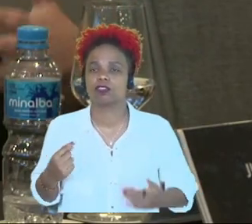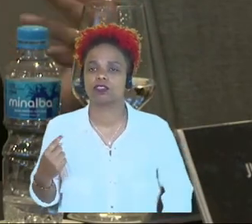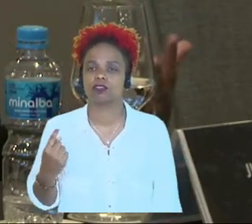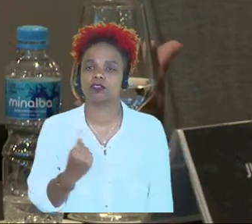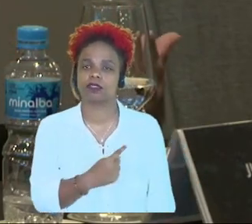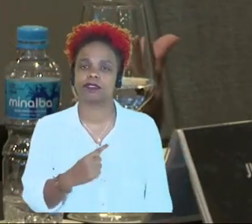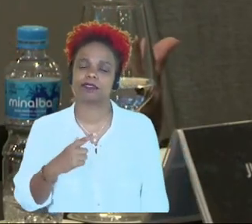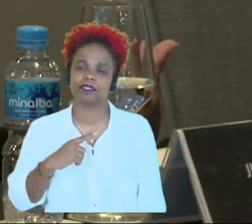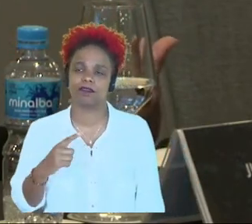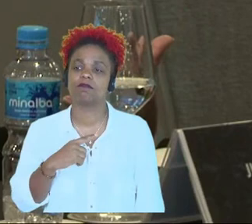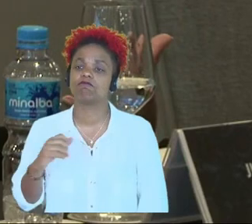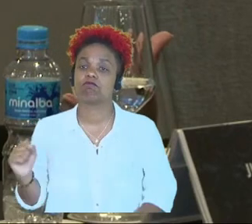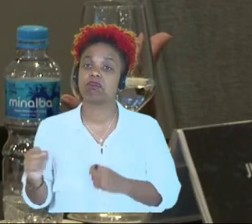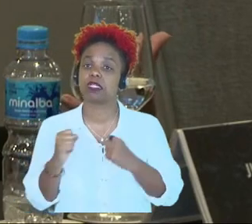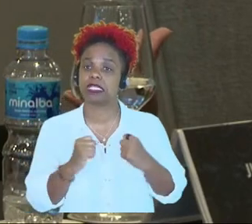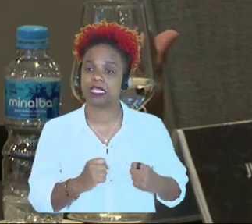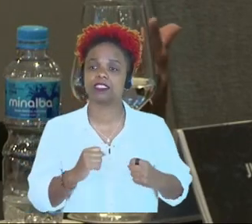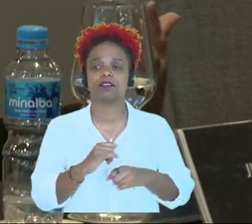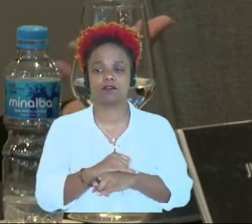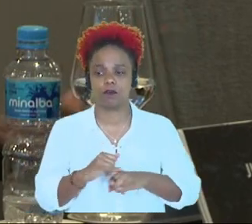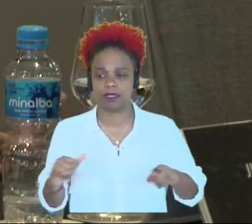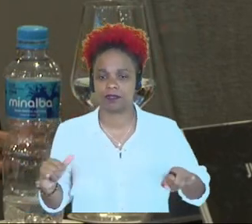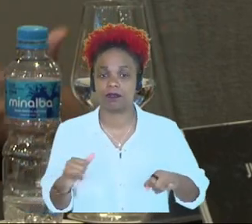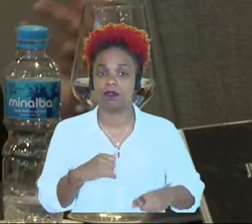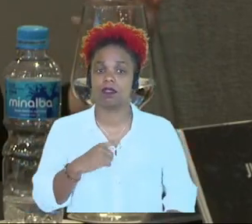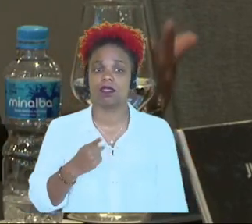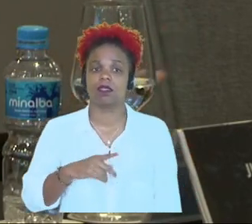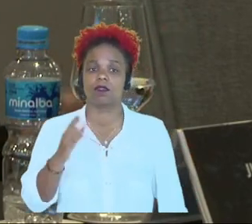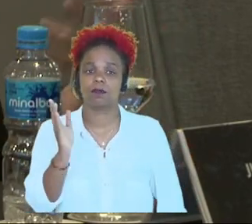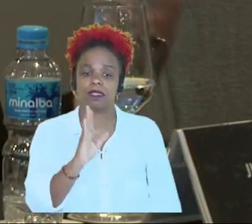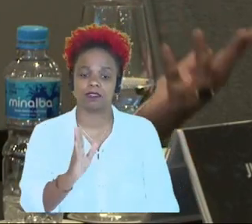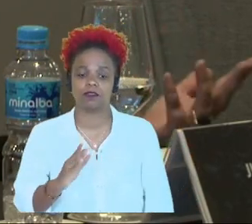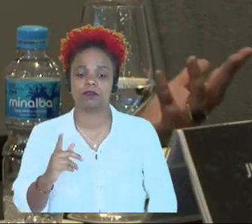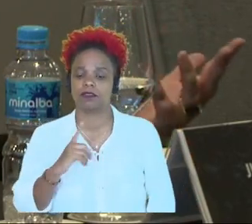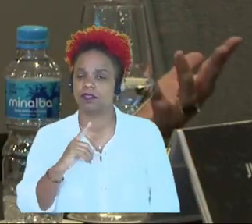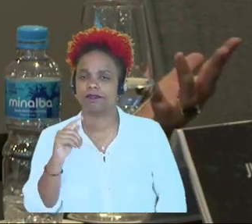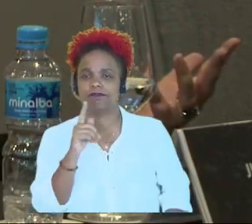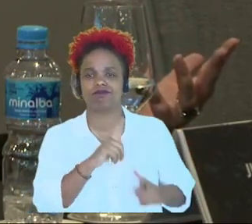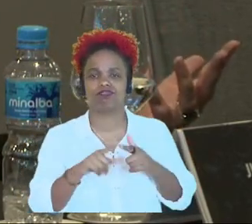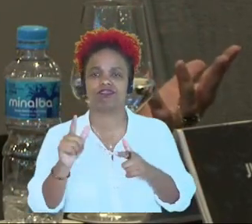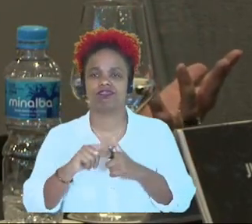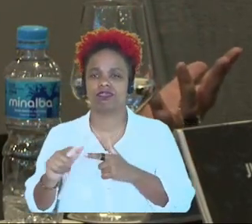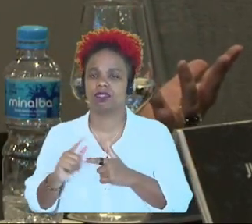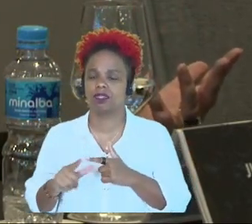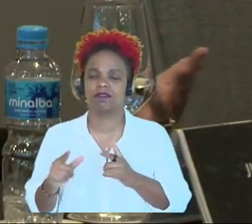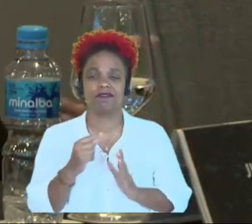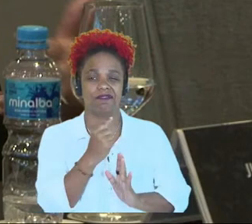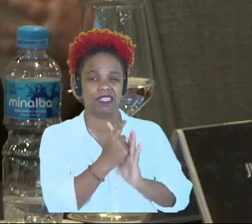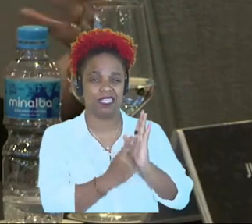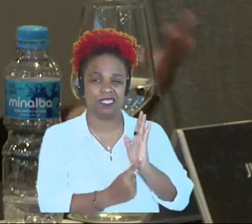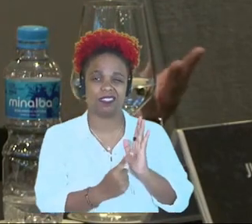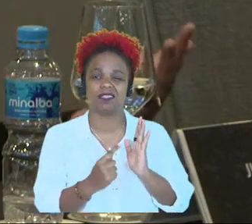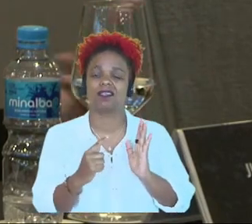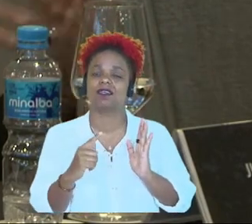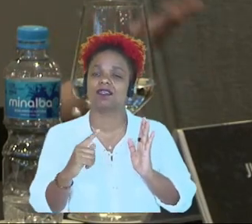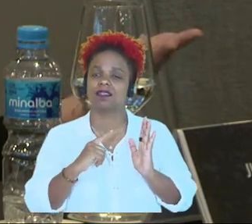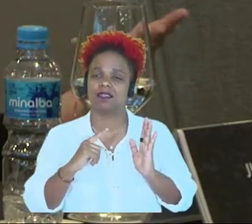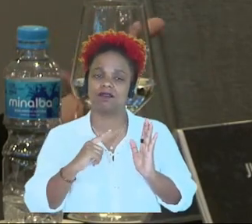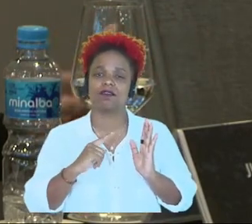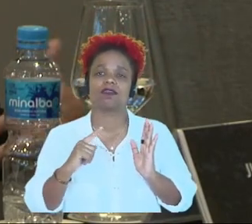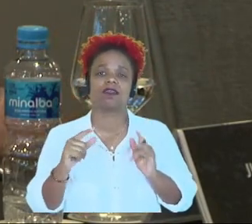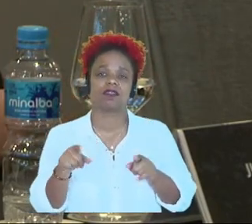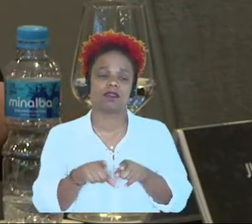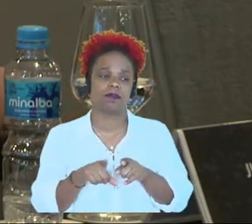mecanismos extremamente potentes para ter informação. O Brasil, a gente tem inúmeros problemas nas finanças públicas, mas nós temos portal